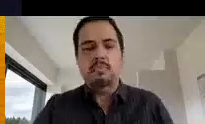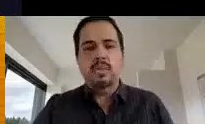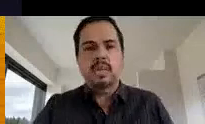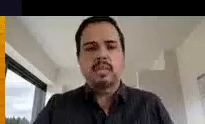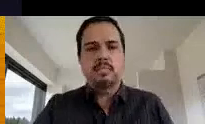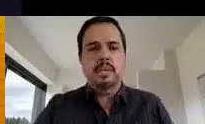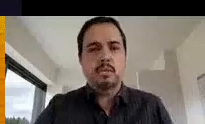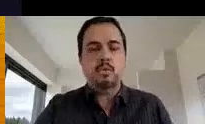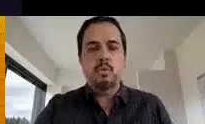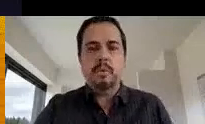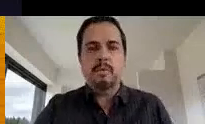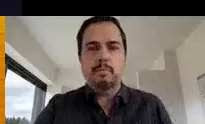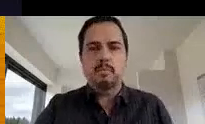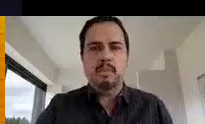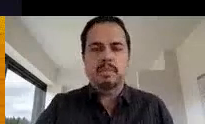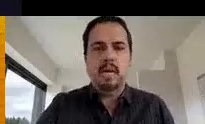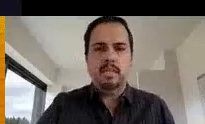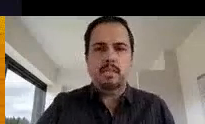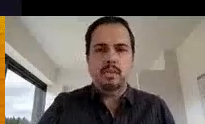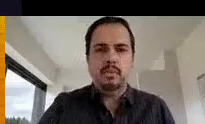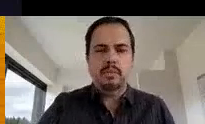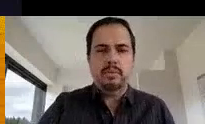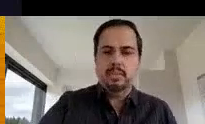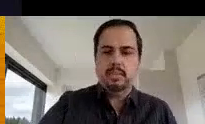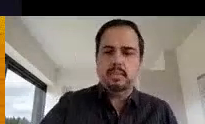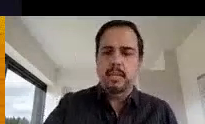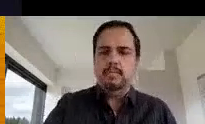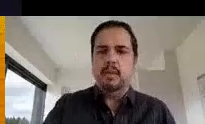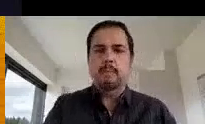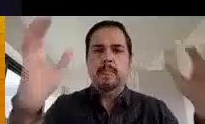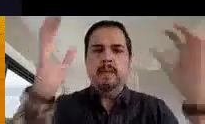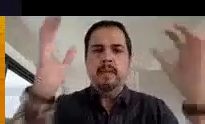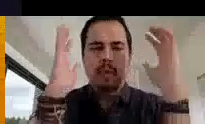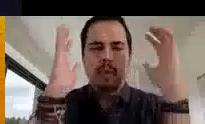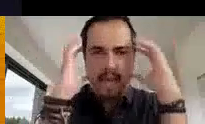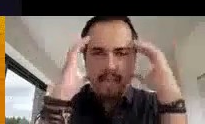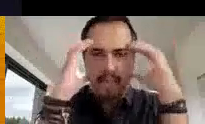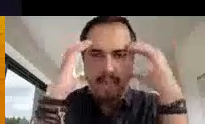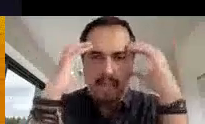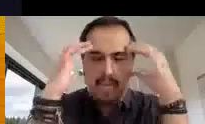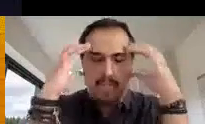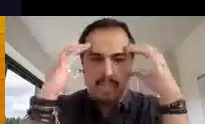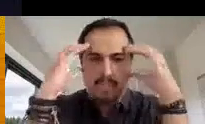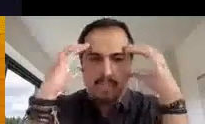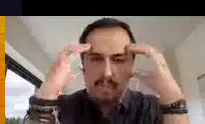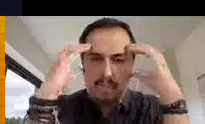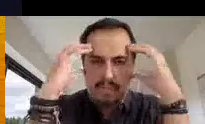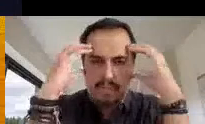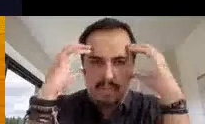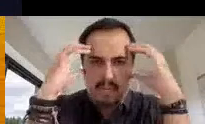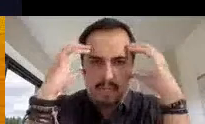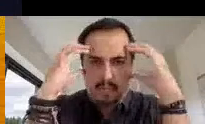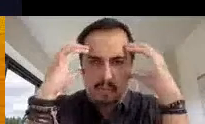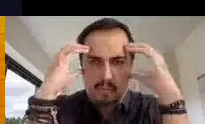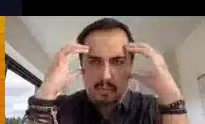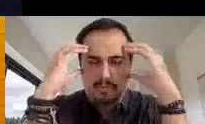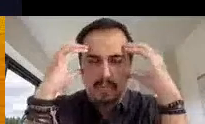audácia, de você buscar sempre essa super produtividade do que você faz, tá? Então, aqui a gente está falando